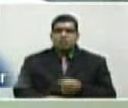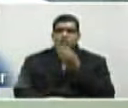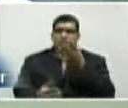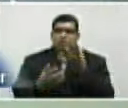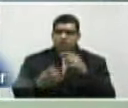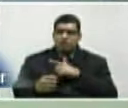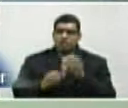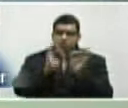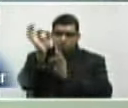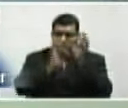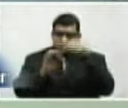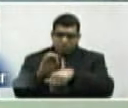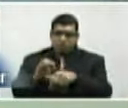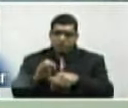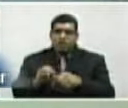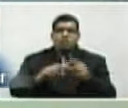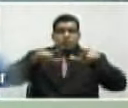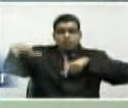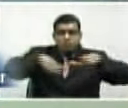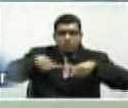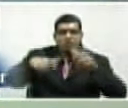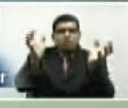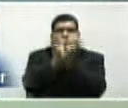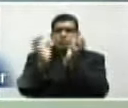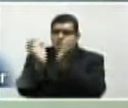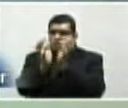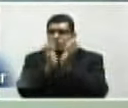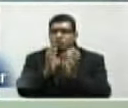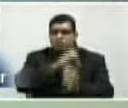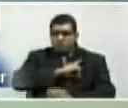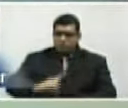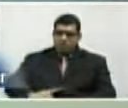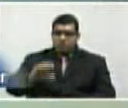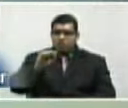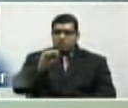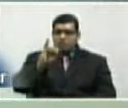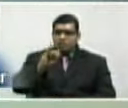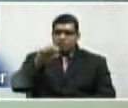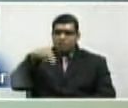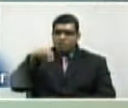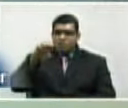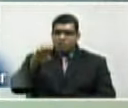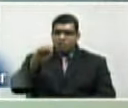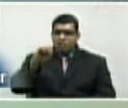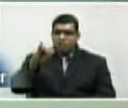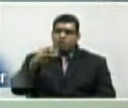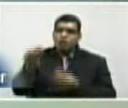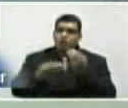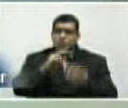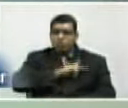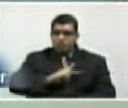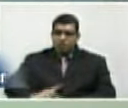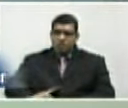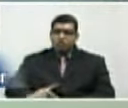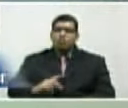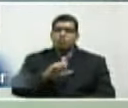que eu quero propor aqui é um trabalho conjunto, deputado Sinésio Campos, que Vossa Excelência pode ajudar como líder do governo,